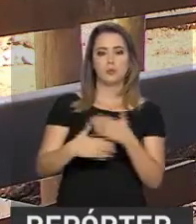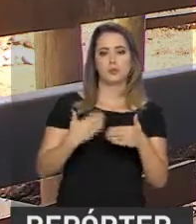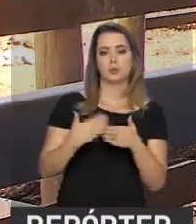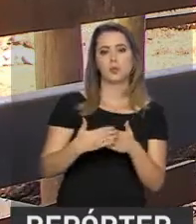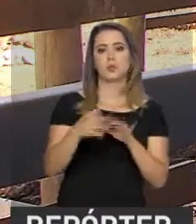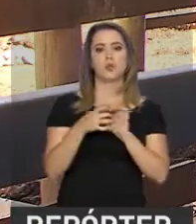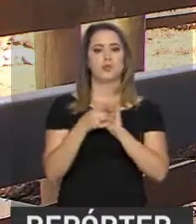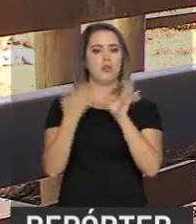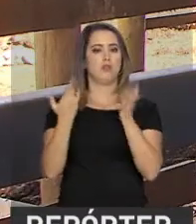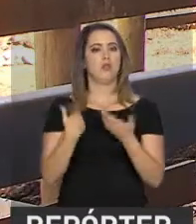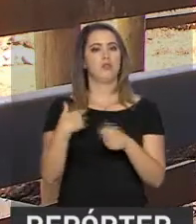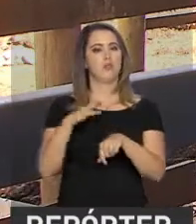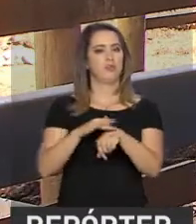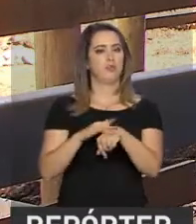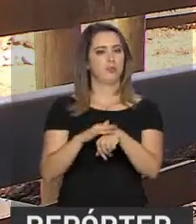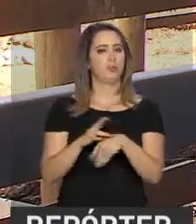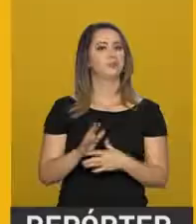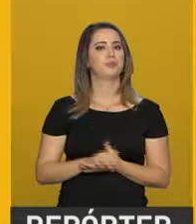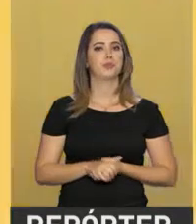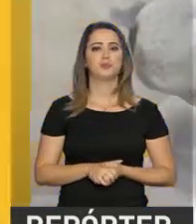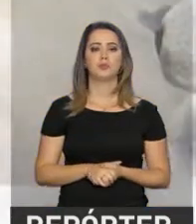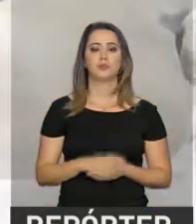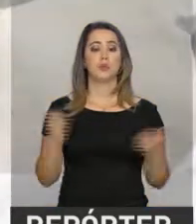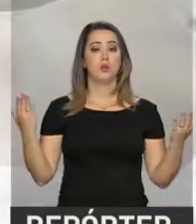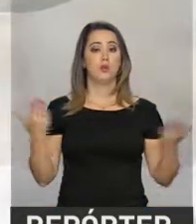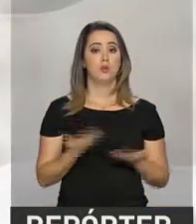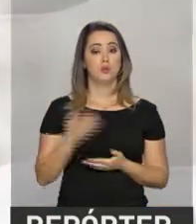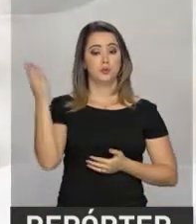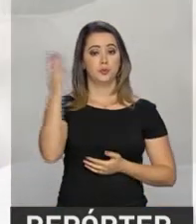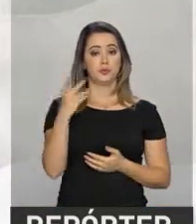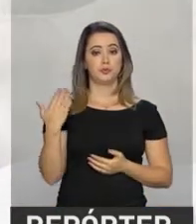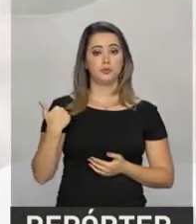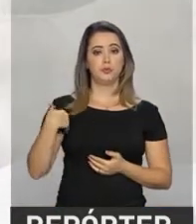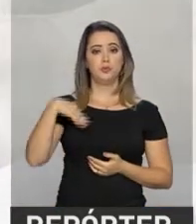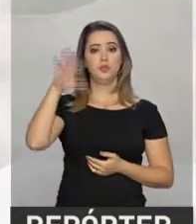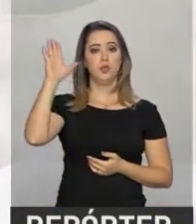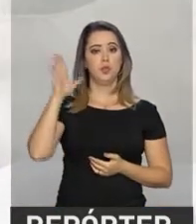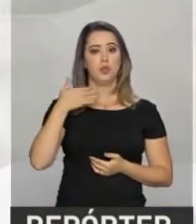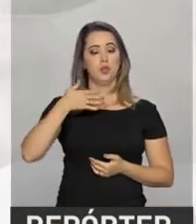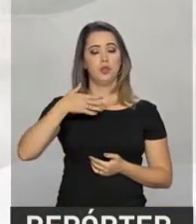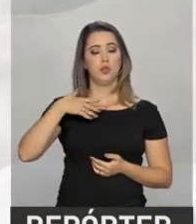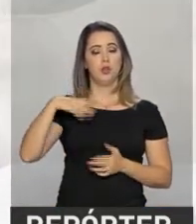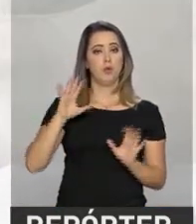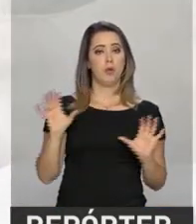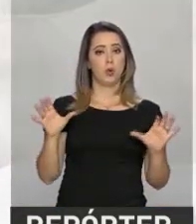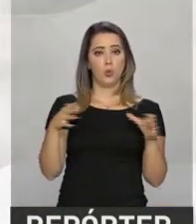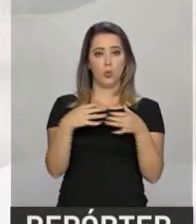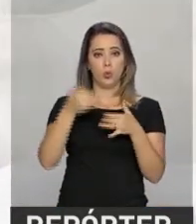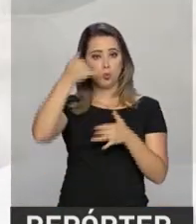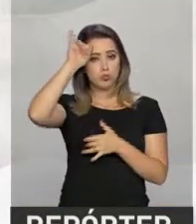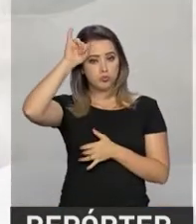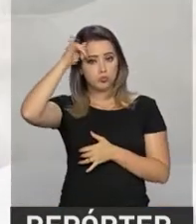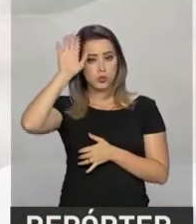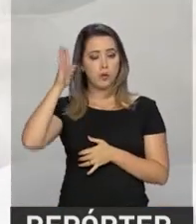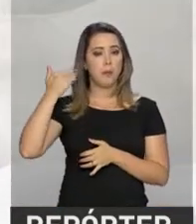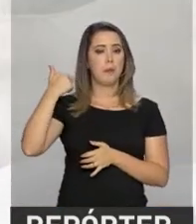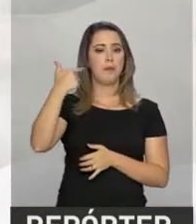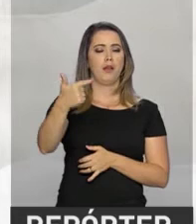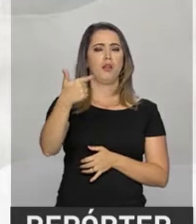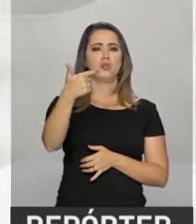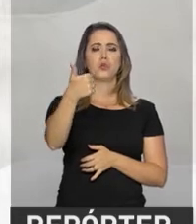como livre da incidência da doença. Hoje, o Brasil possui o maior rebanho comercial do mundo, com mais de